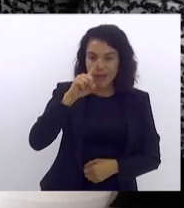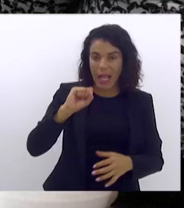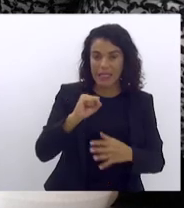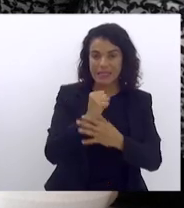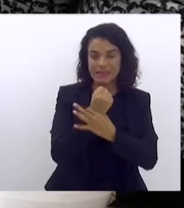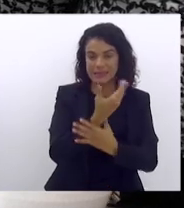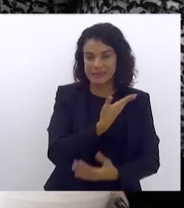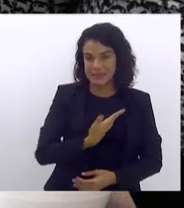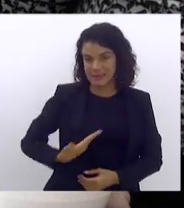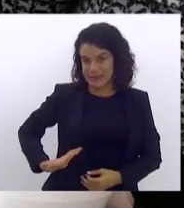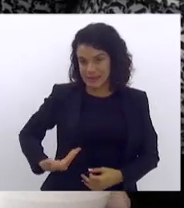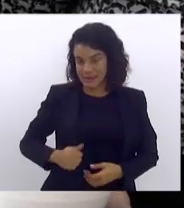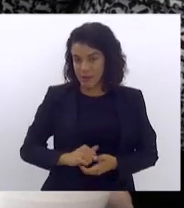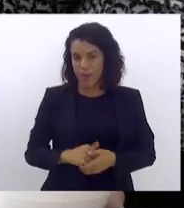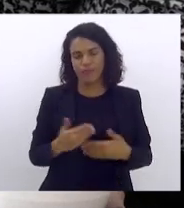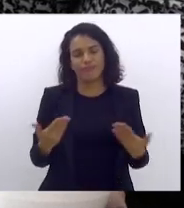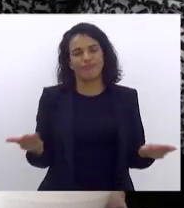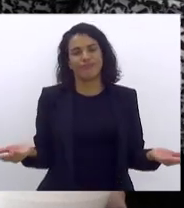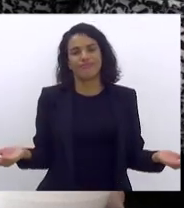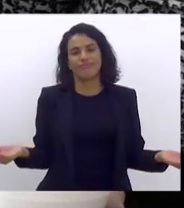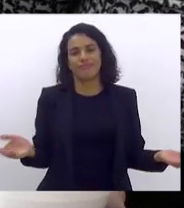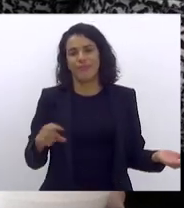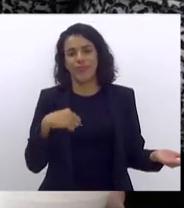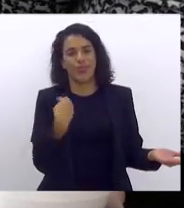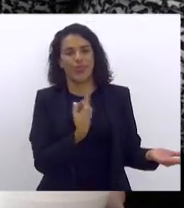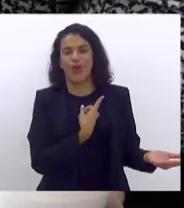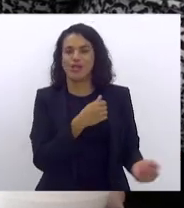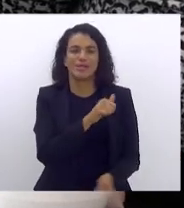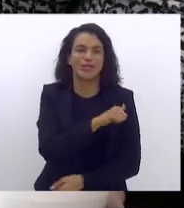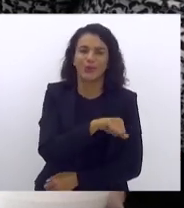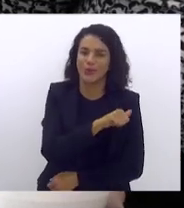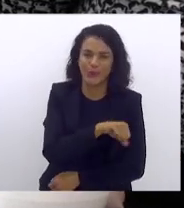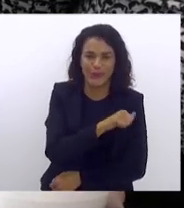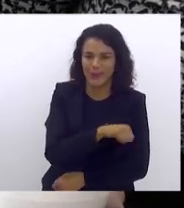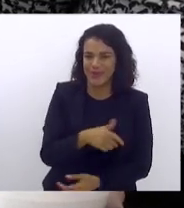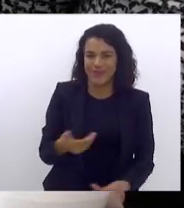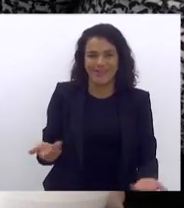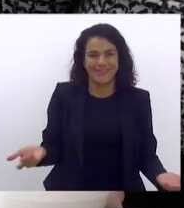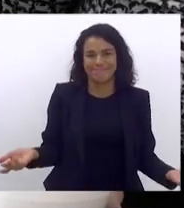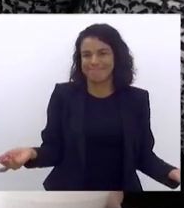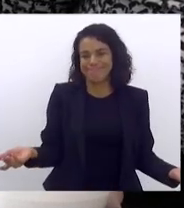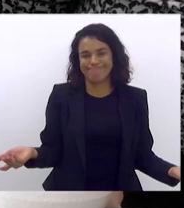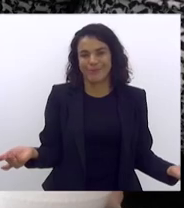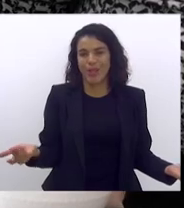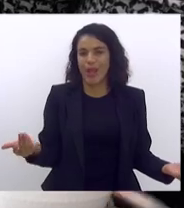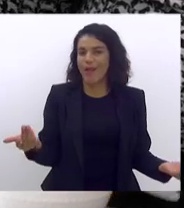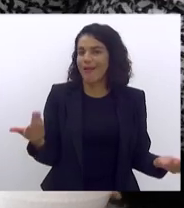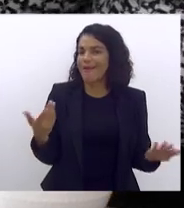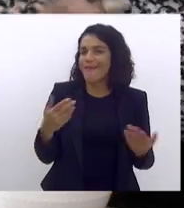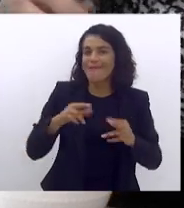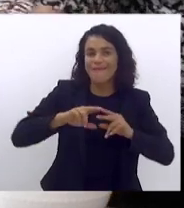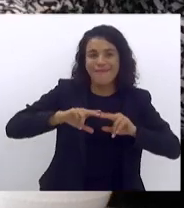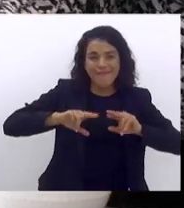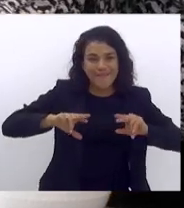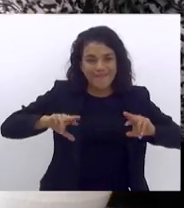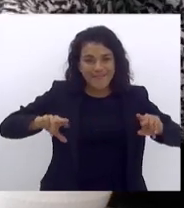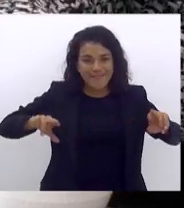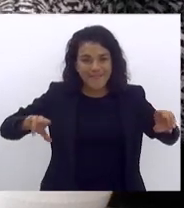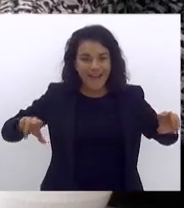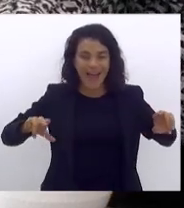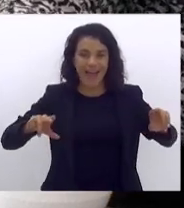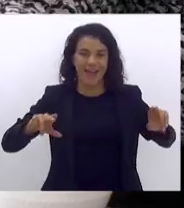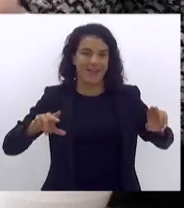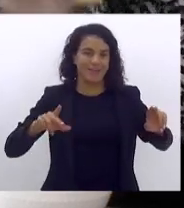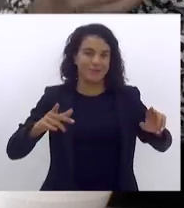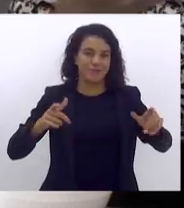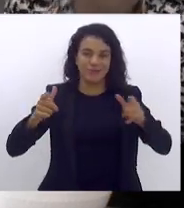segurança pública. Ora, nós estamos no Rio de Janeiro e vários equipamentos